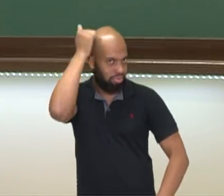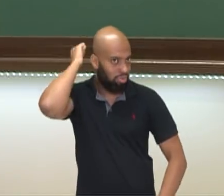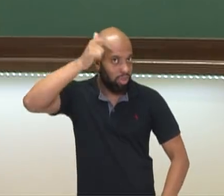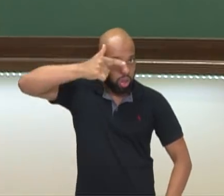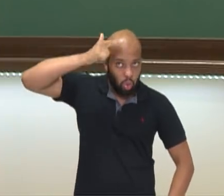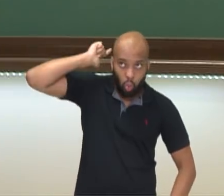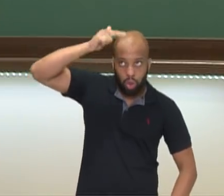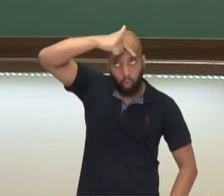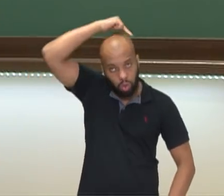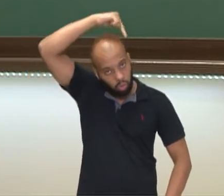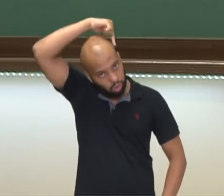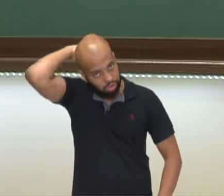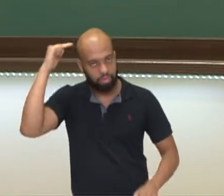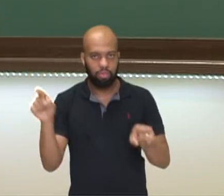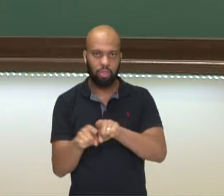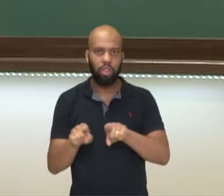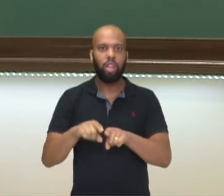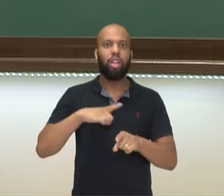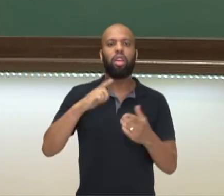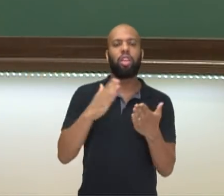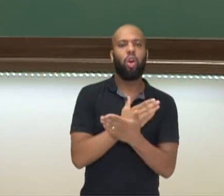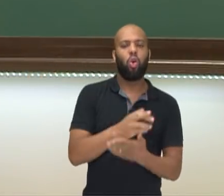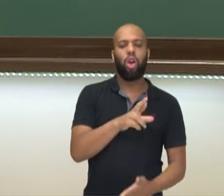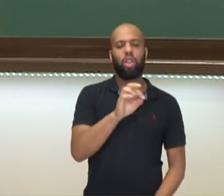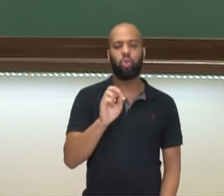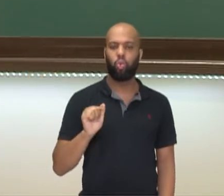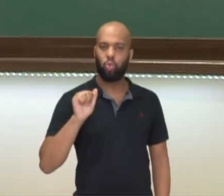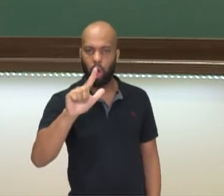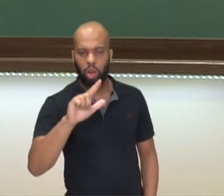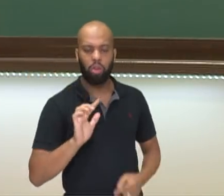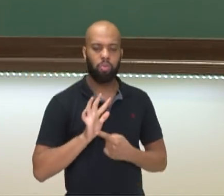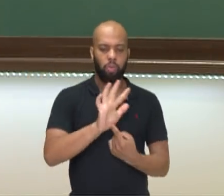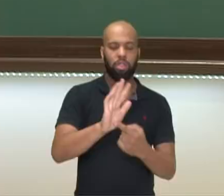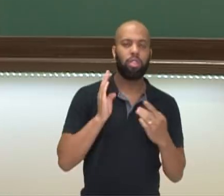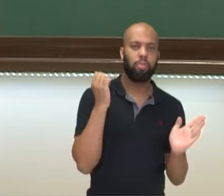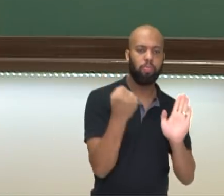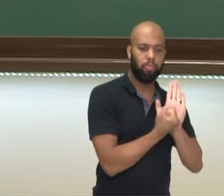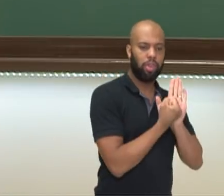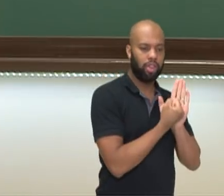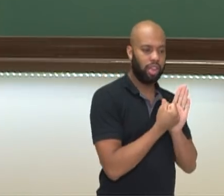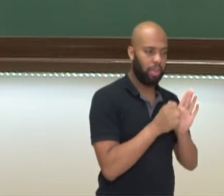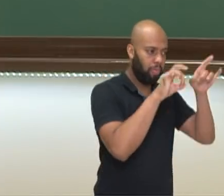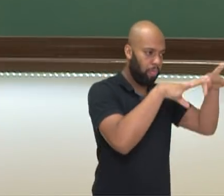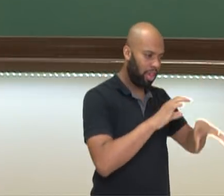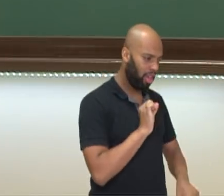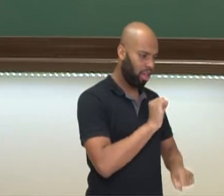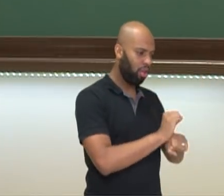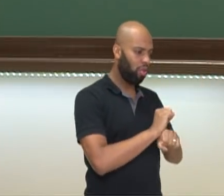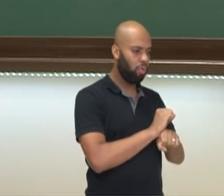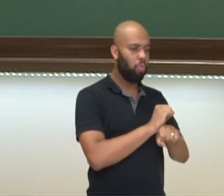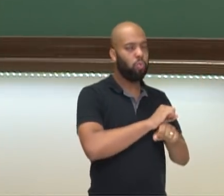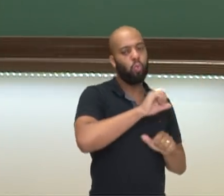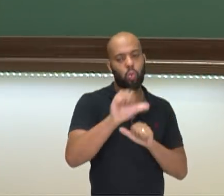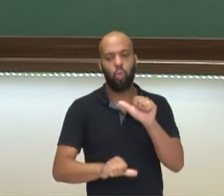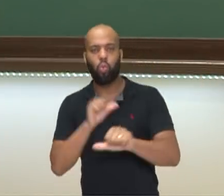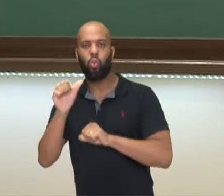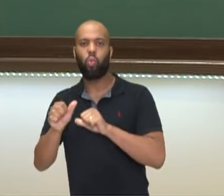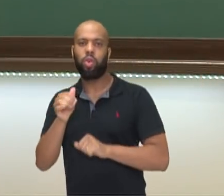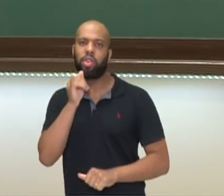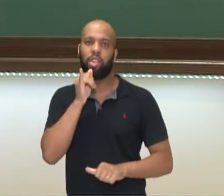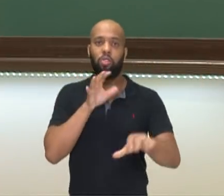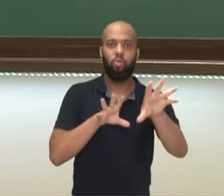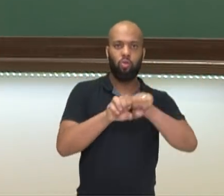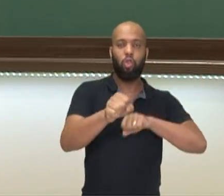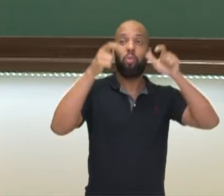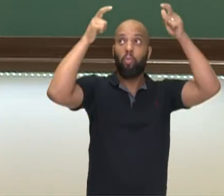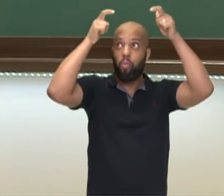Esses rituais na nossa vida servem para marcar quando você deixa uma fase e vai para outra, como formatura, batizado e